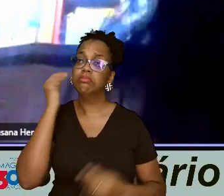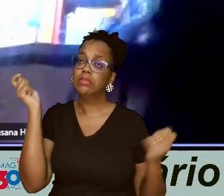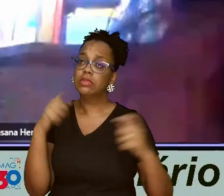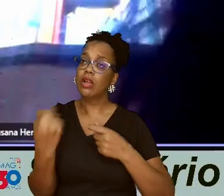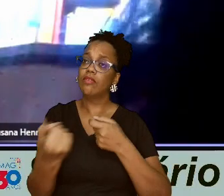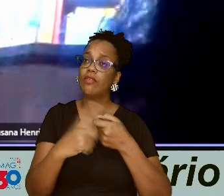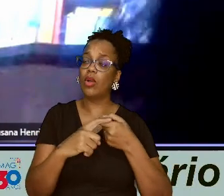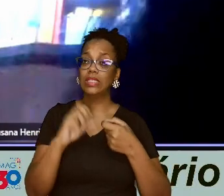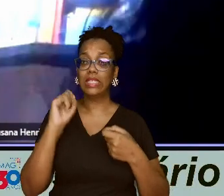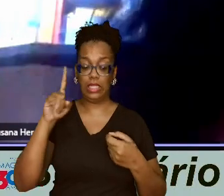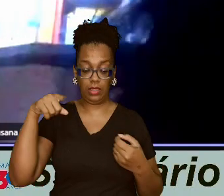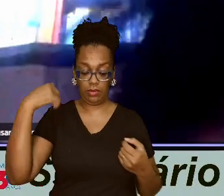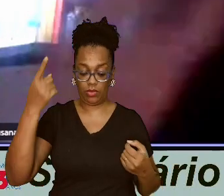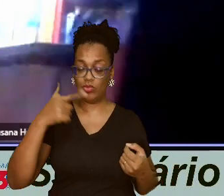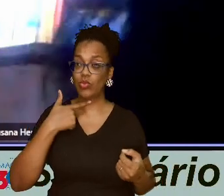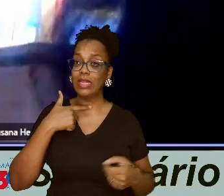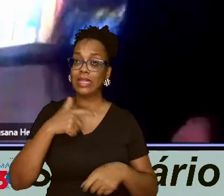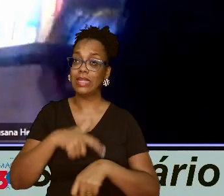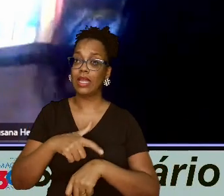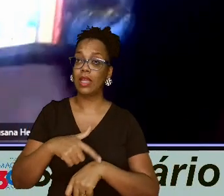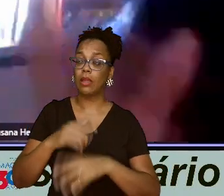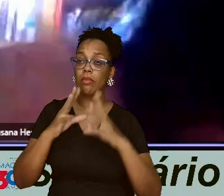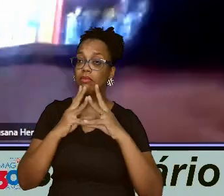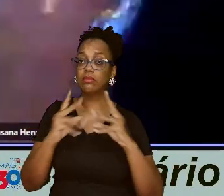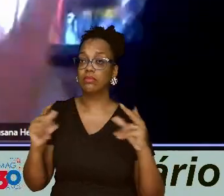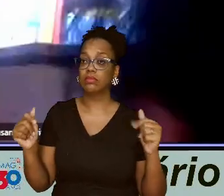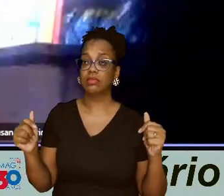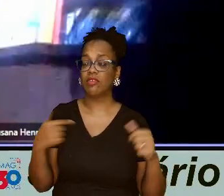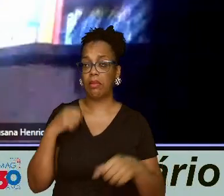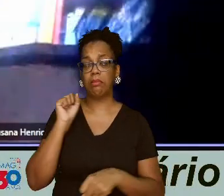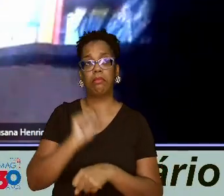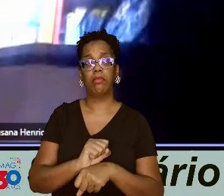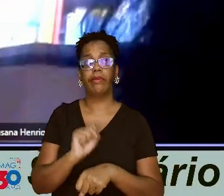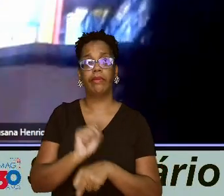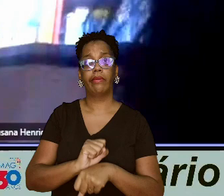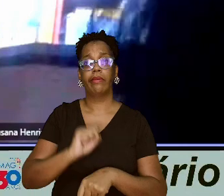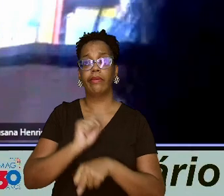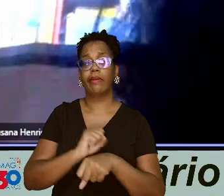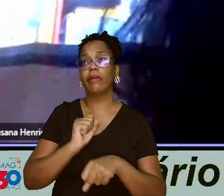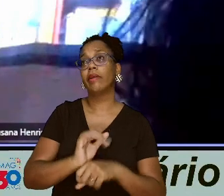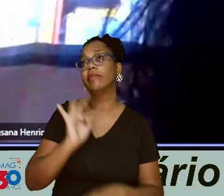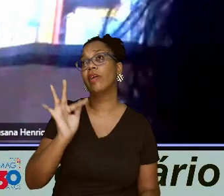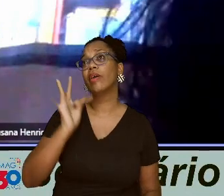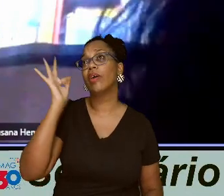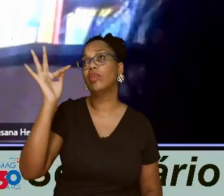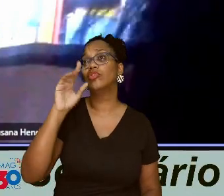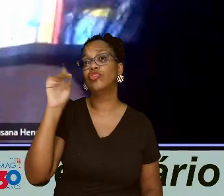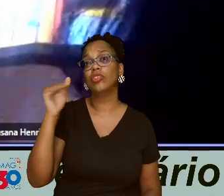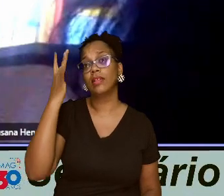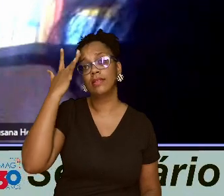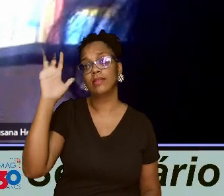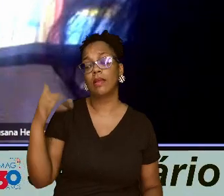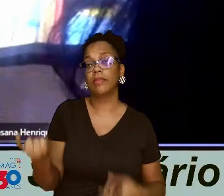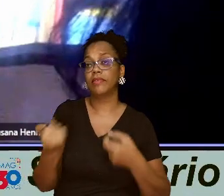depois de um tempo eu vou extinguir isso aqui, né? Não vou ficar aqui parado esperando um dia, quem sabe, recuperar esse